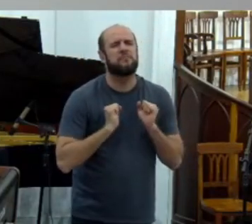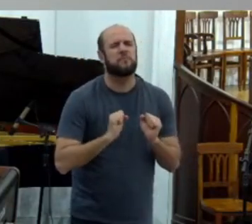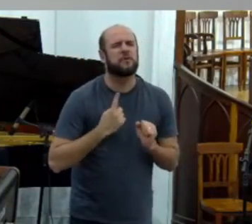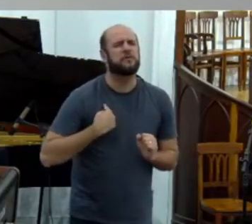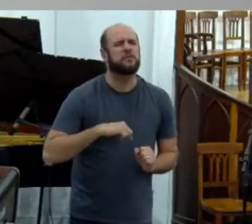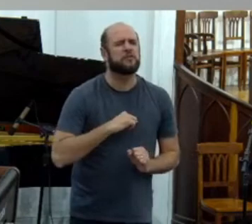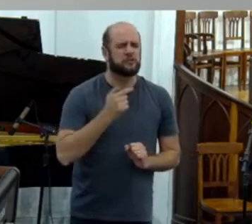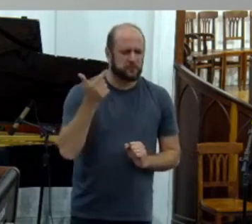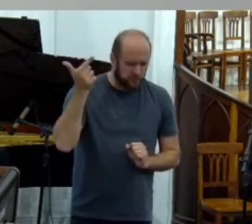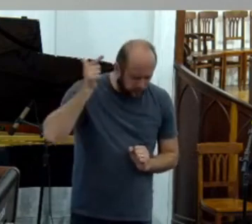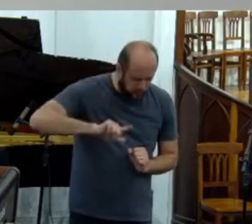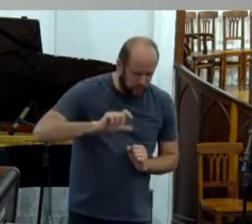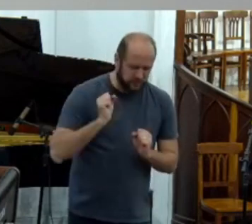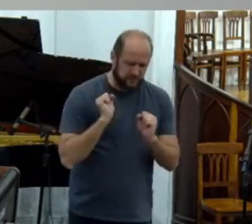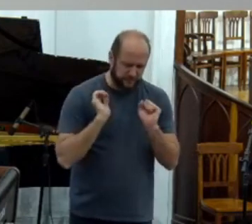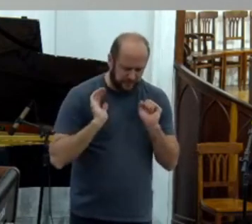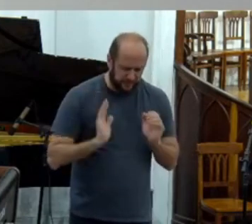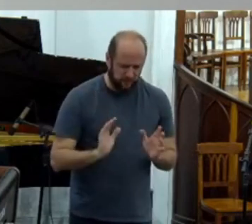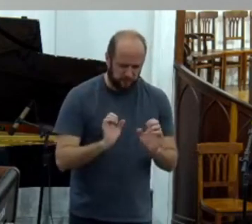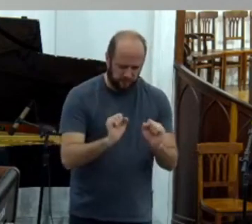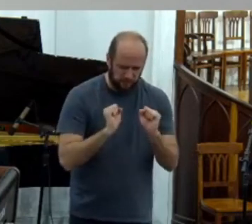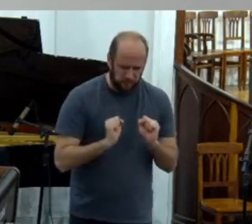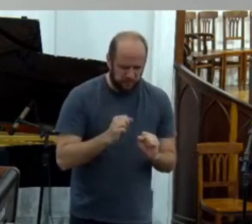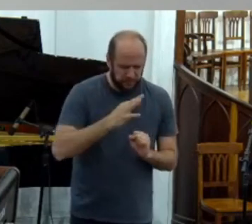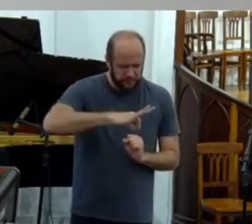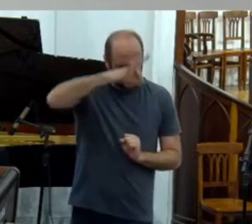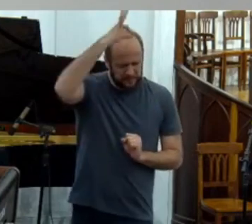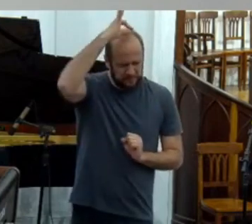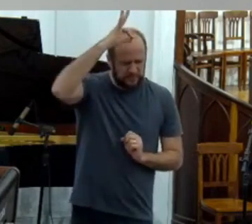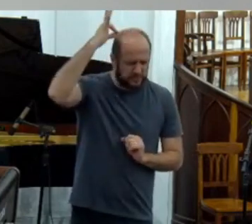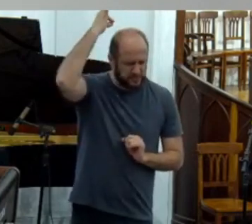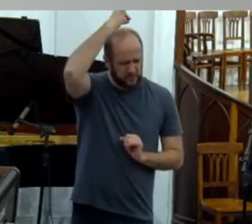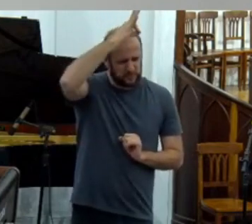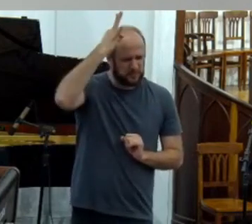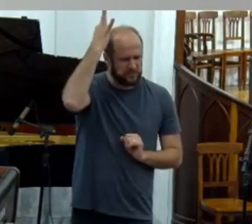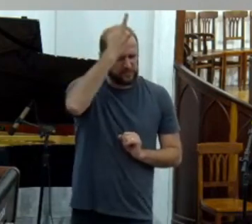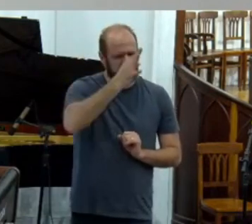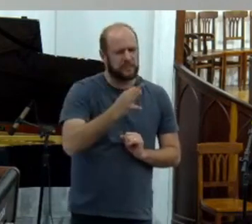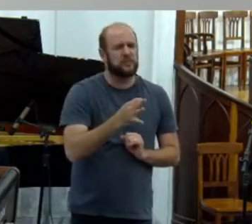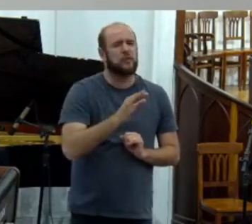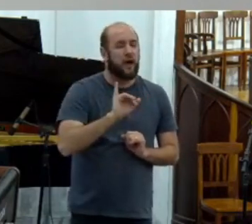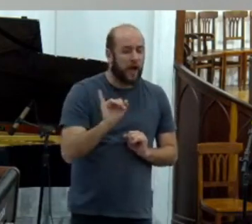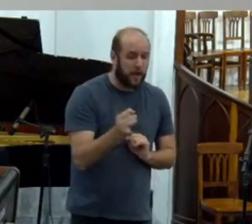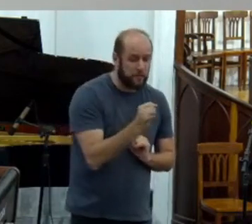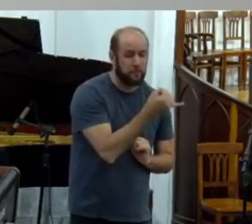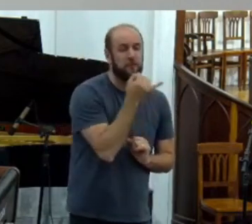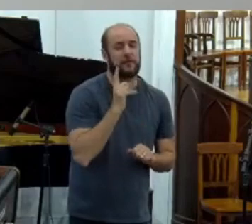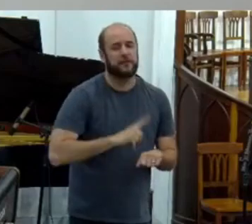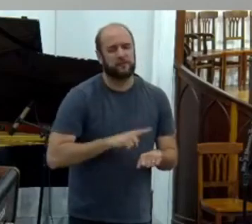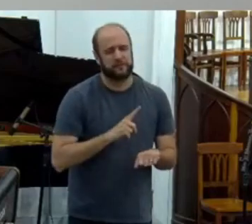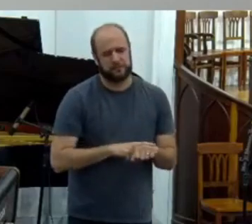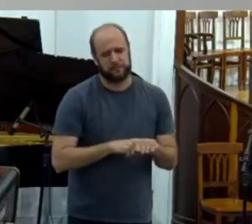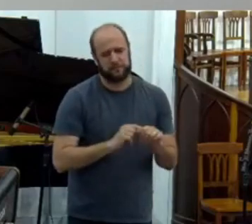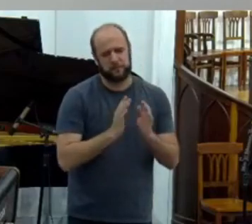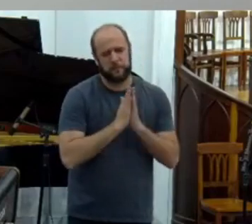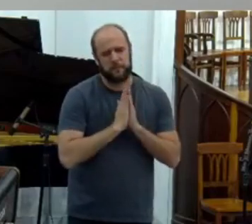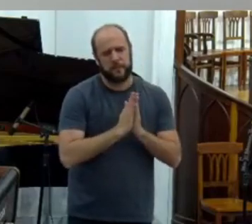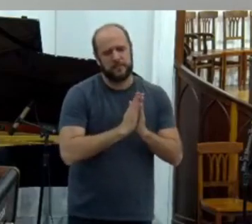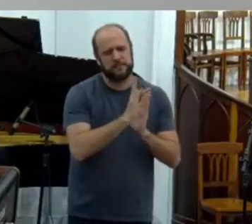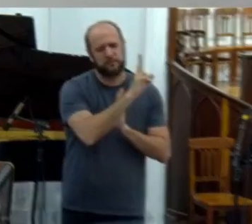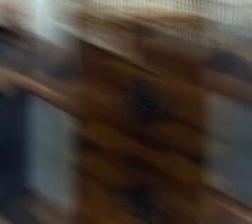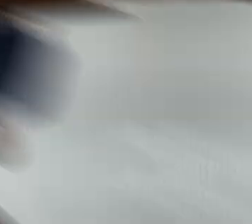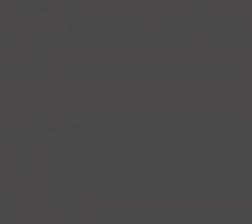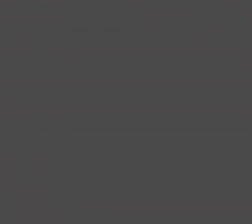consigamos agora, pelo poder do Teu Santo Espírito, remir o tempo que nos foi dado. Essa é a nossa oração, no nome santo de